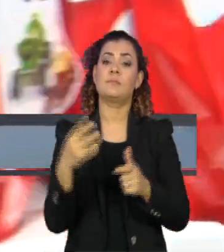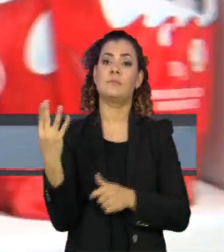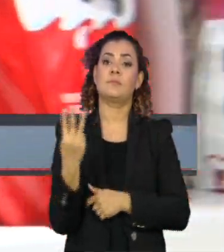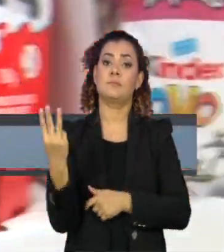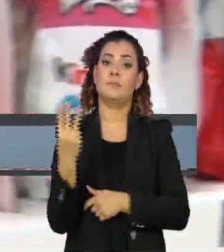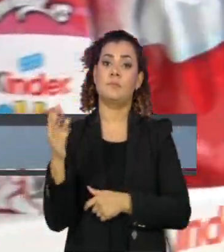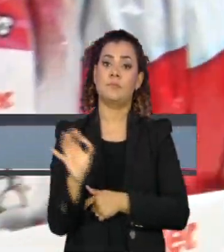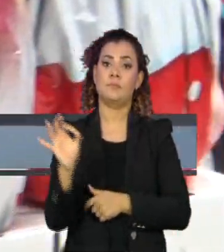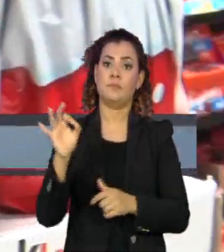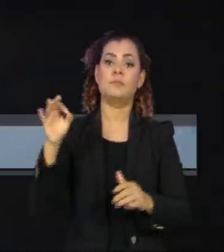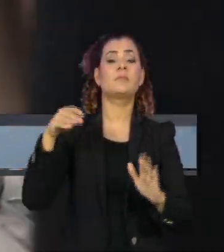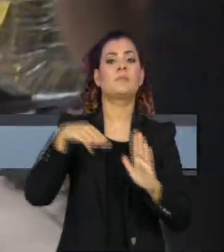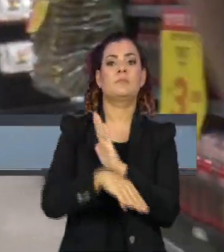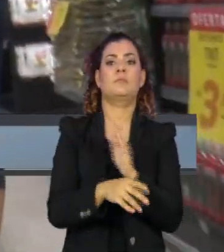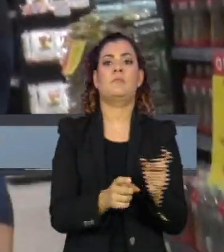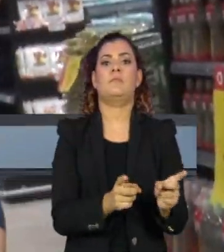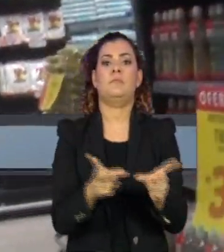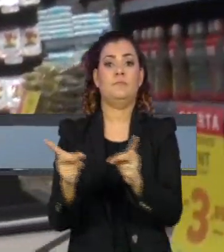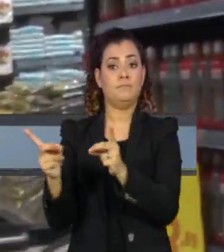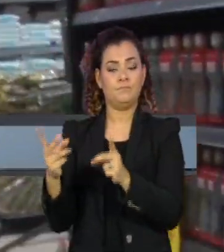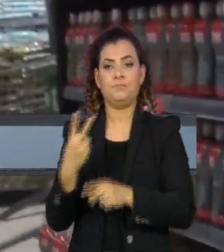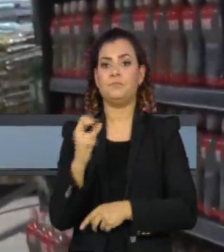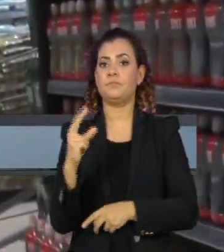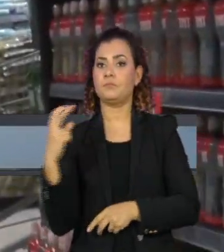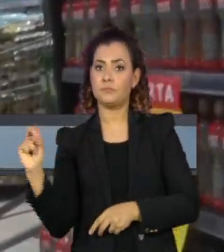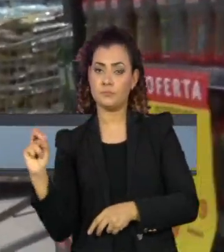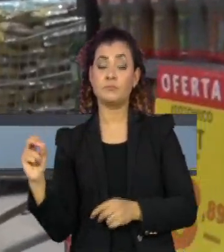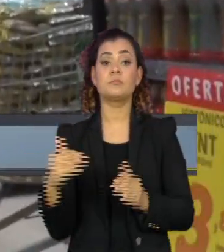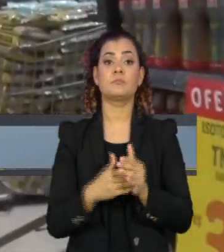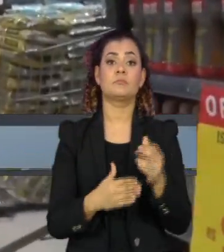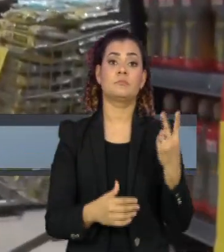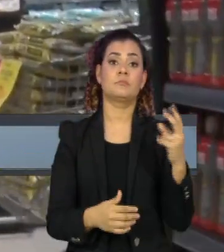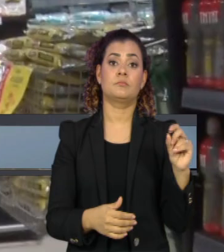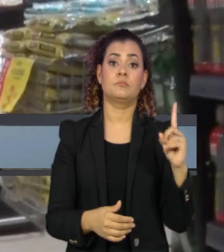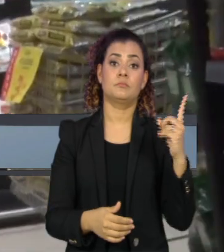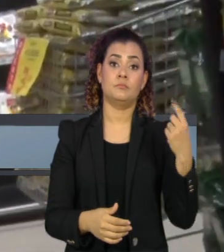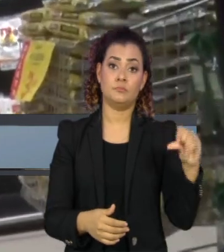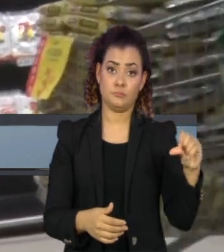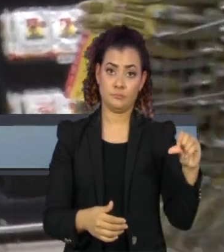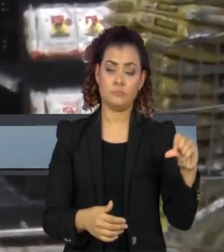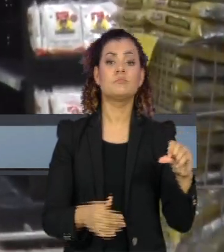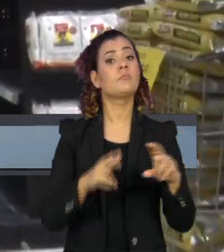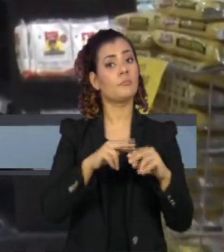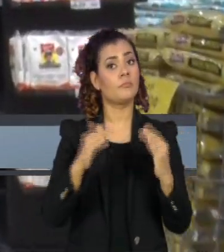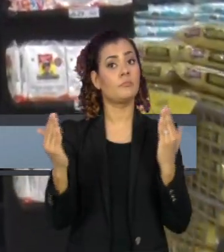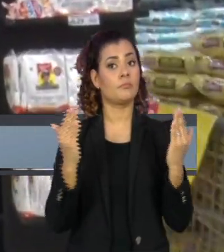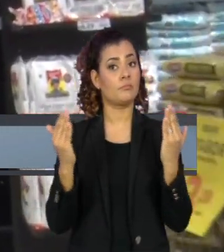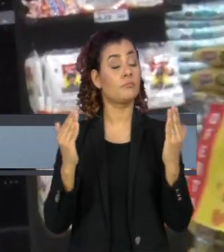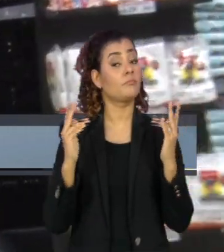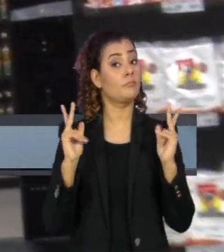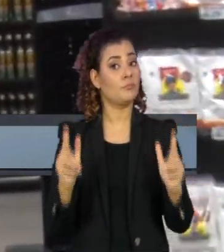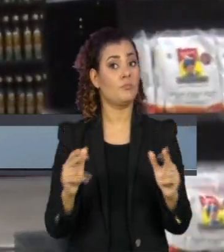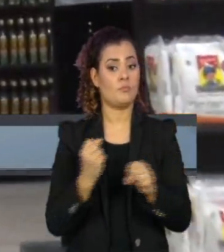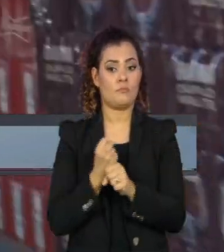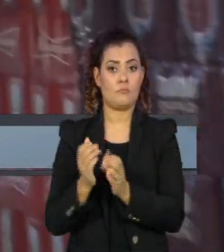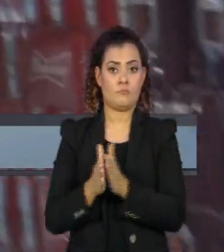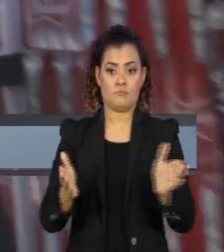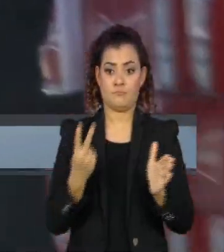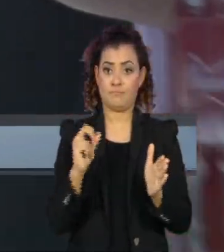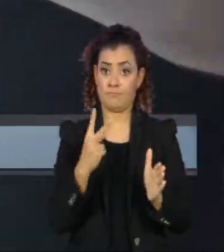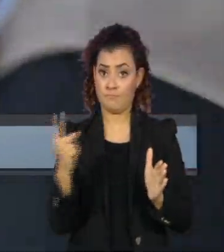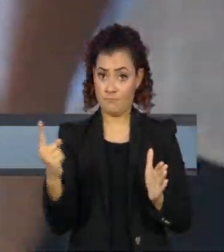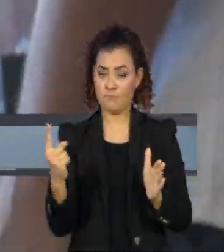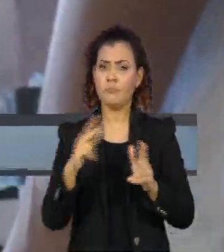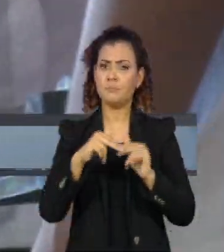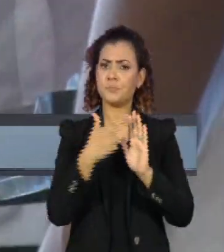33% nas vendas no comparativo entre 2020 e 2019, o que deve ser acentuado esse ano. Devido